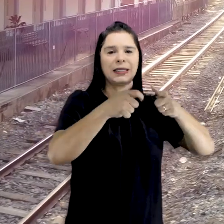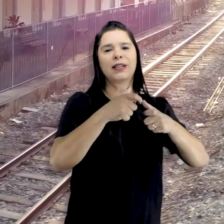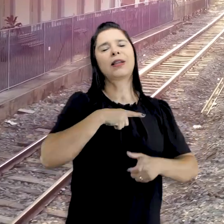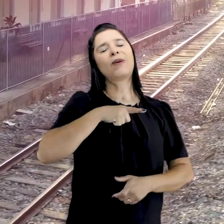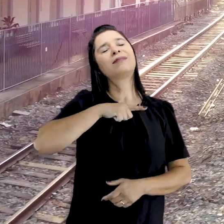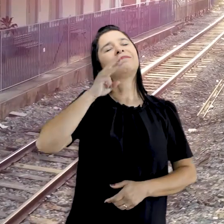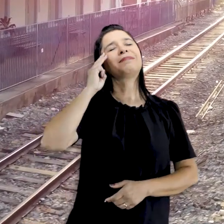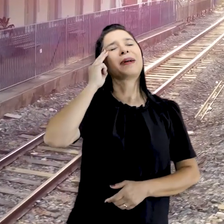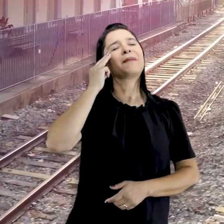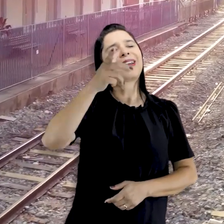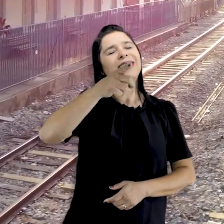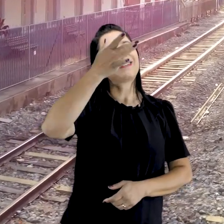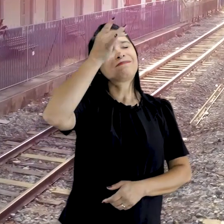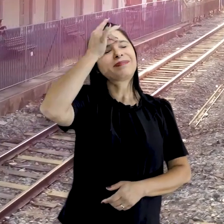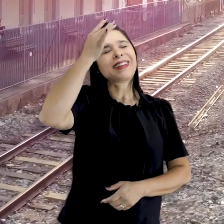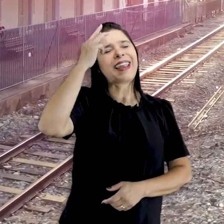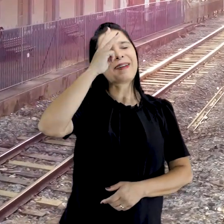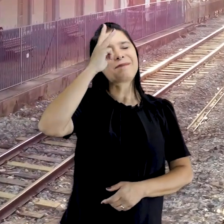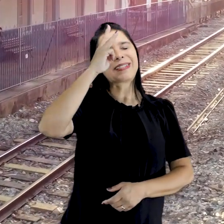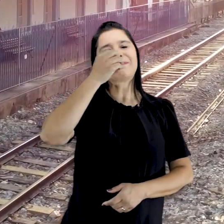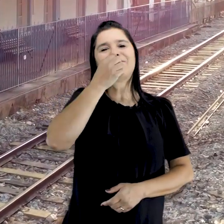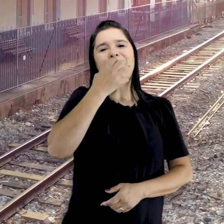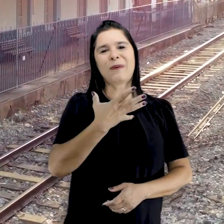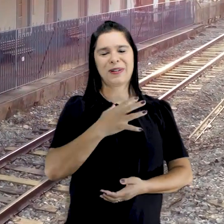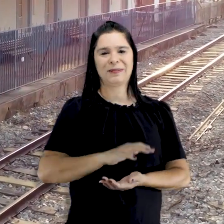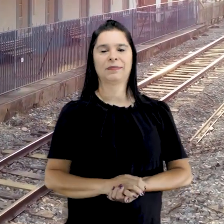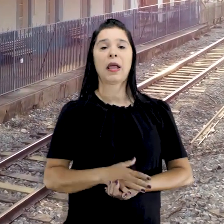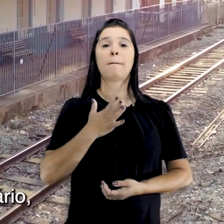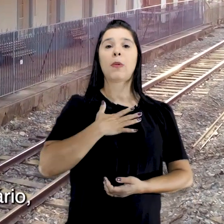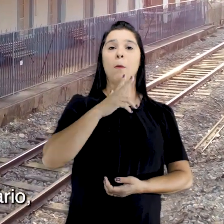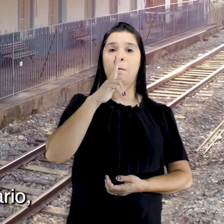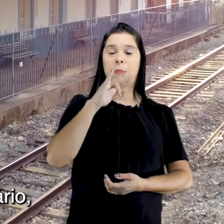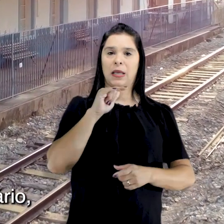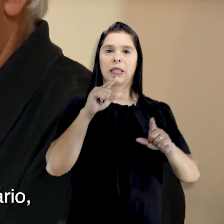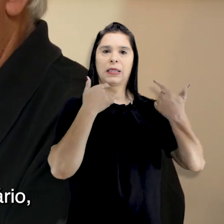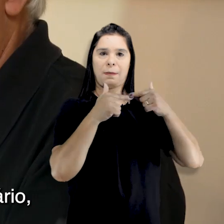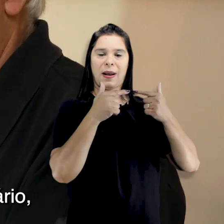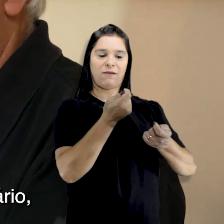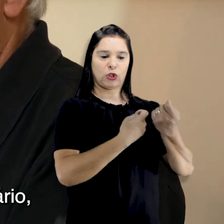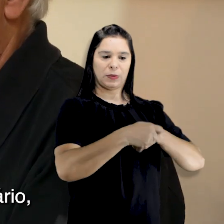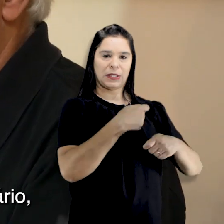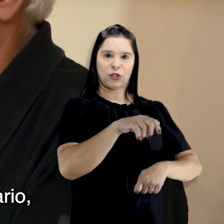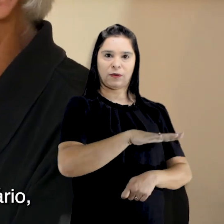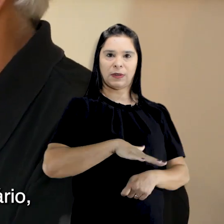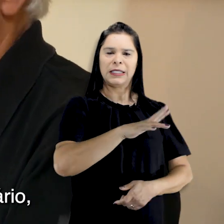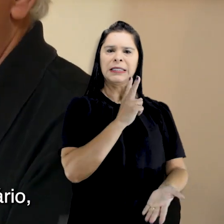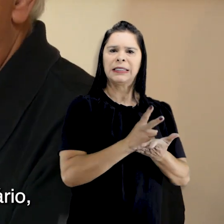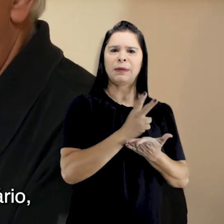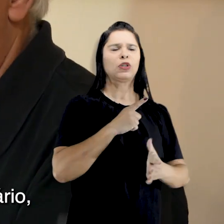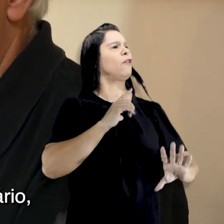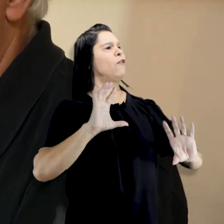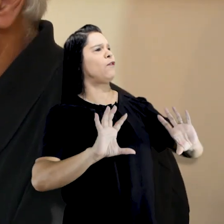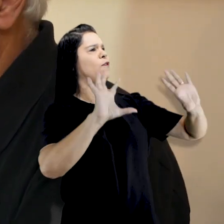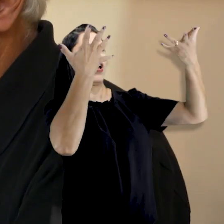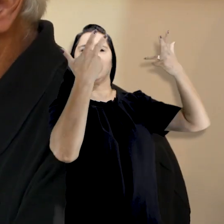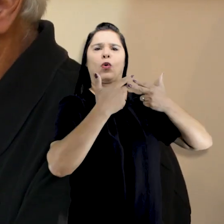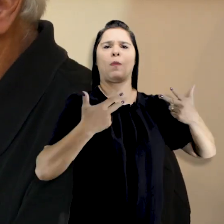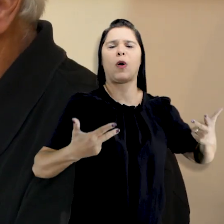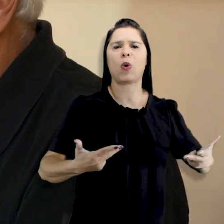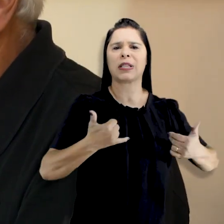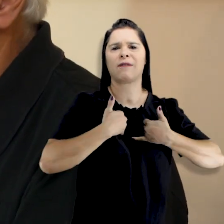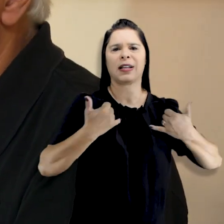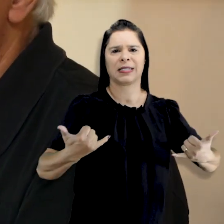sabe? Como meu pai era da área administrativa, sempre que tinha alguma festa, alguma comemoração, algum aniversário, ele